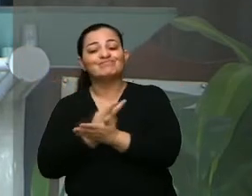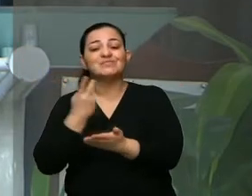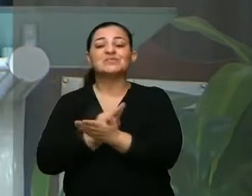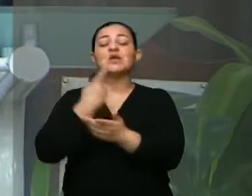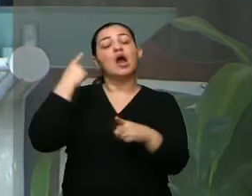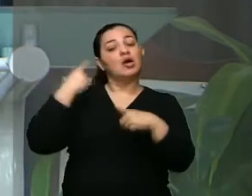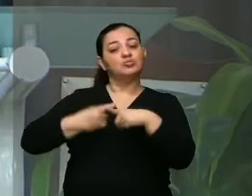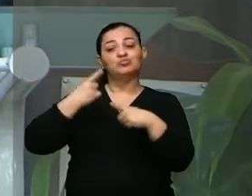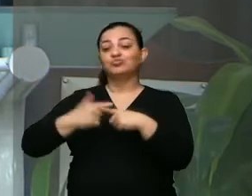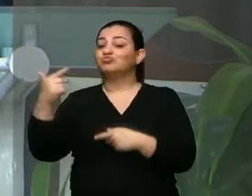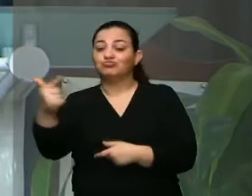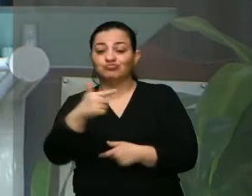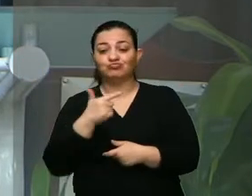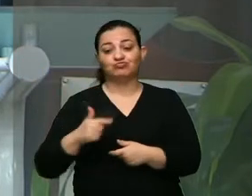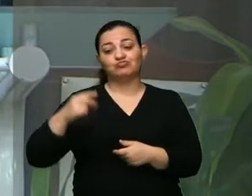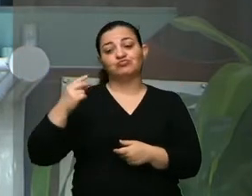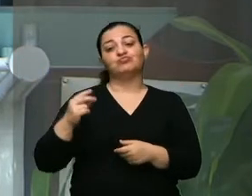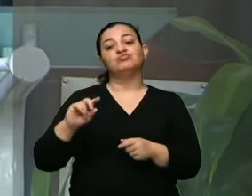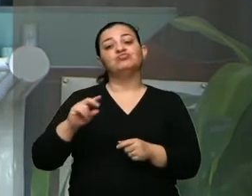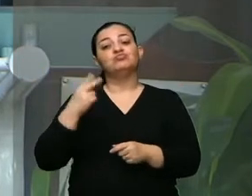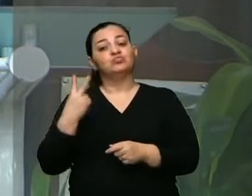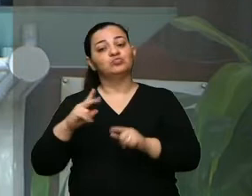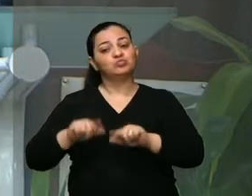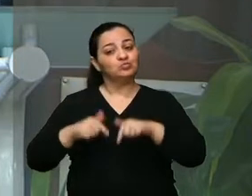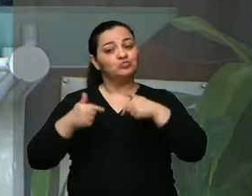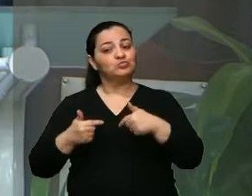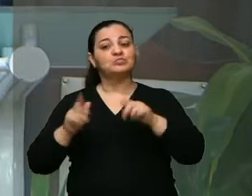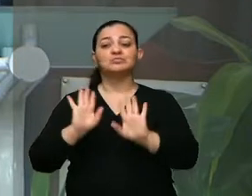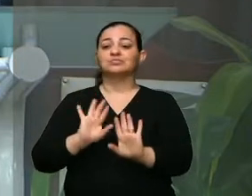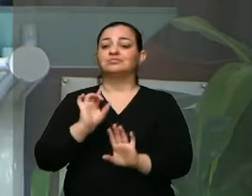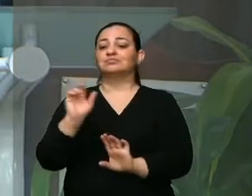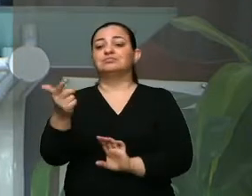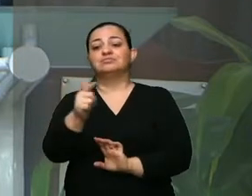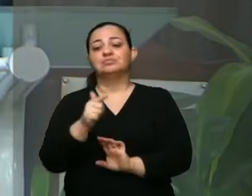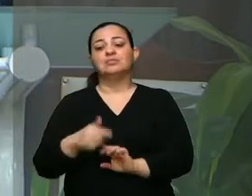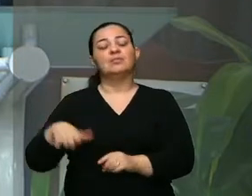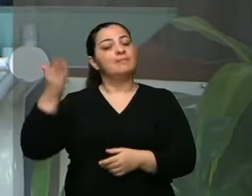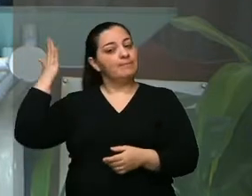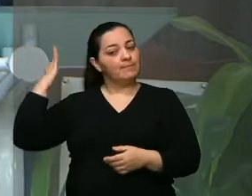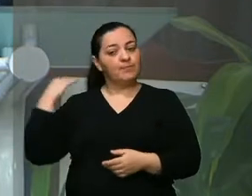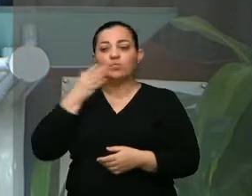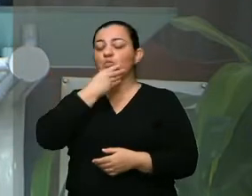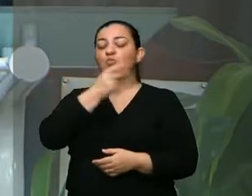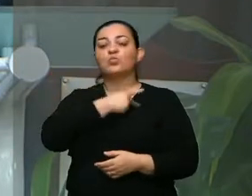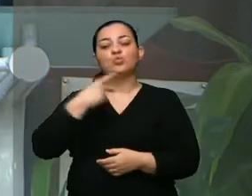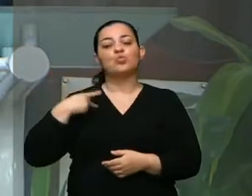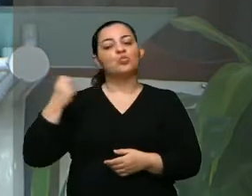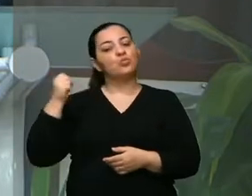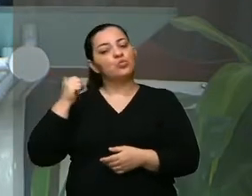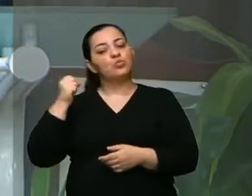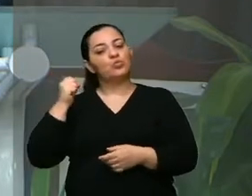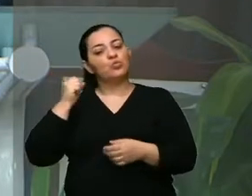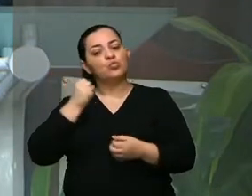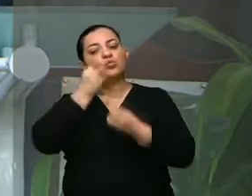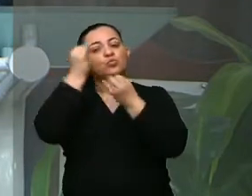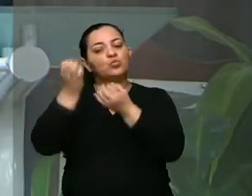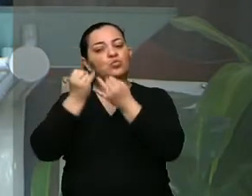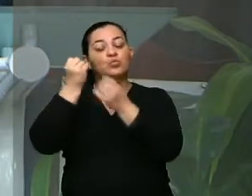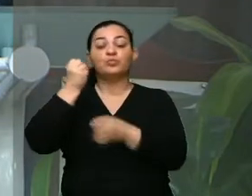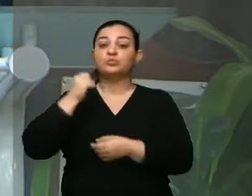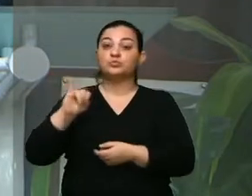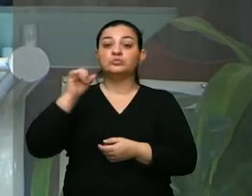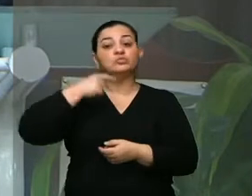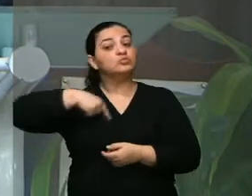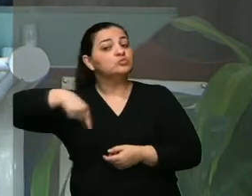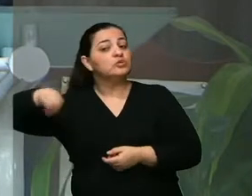chance não há uma vez o pastor antônio disse se você vai no barbeiro e ele